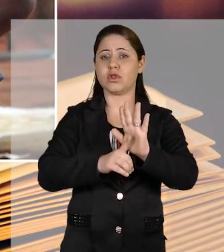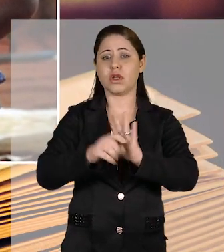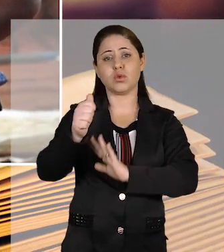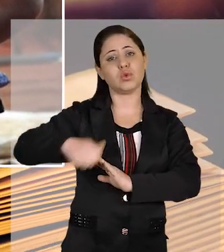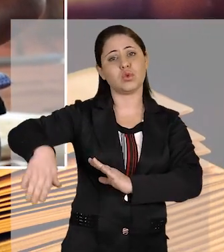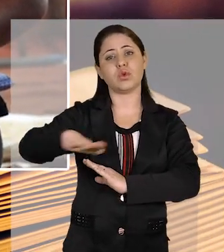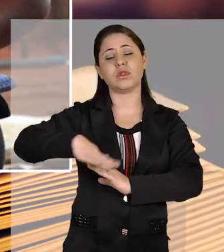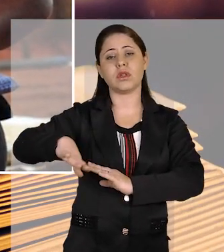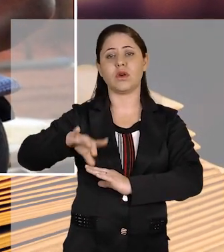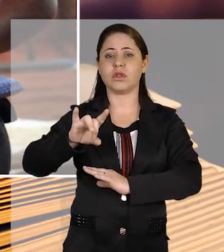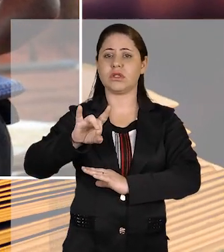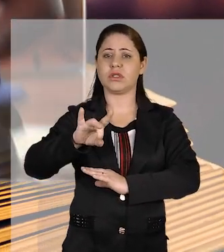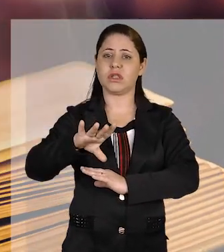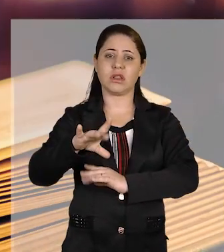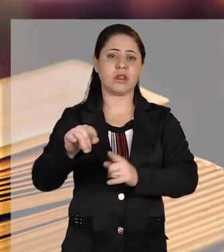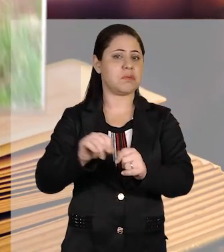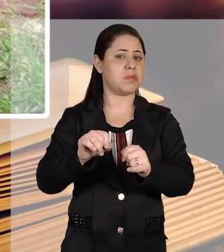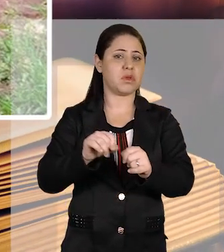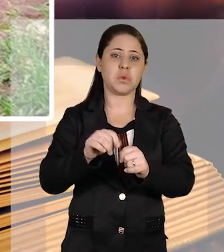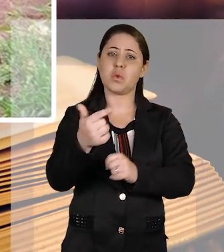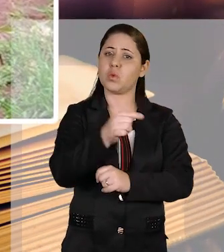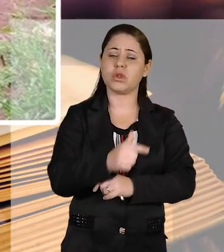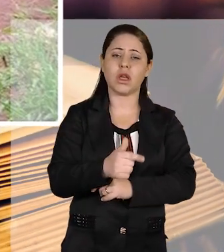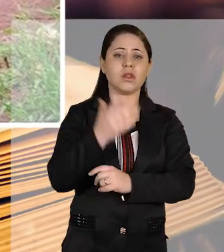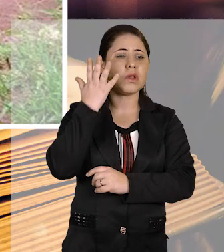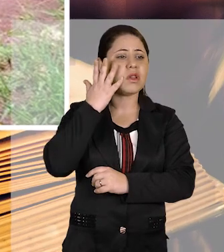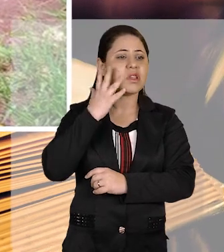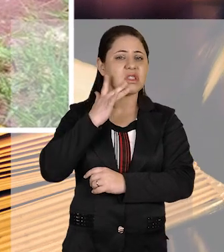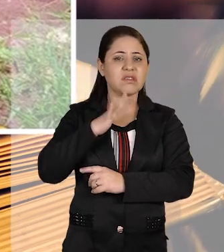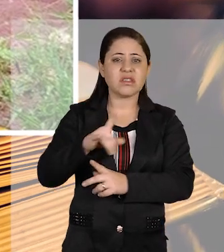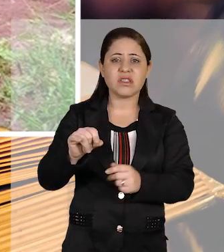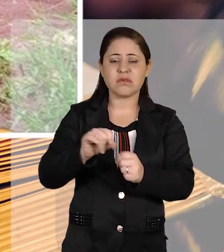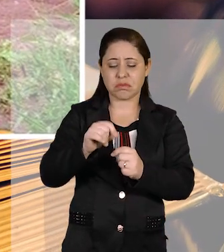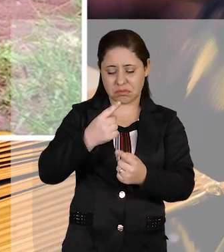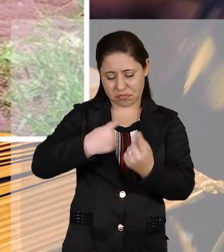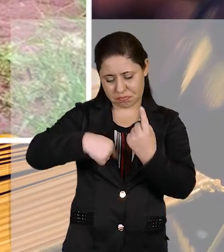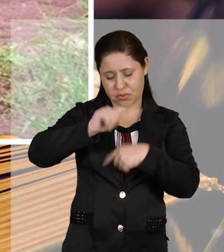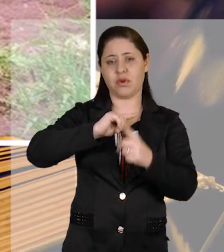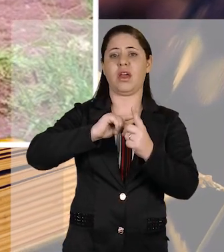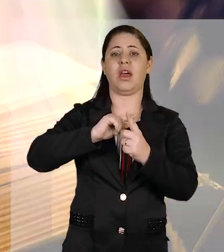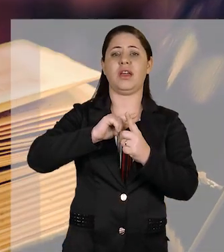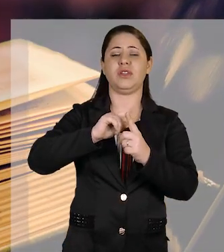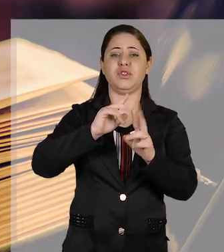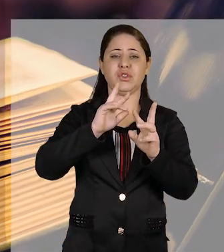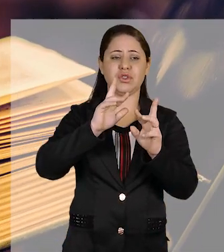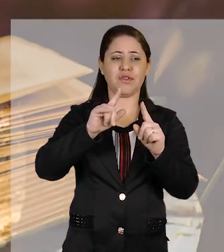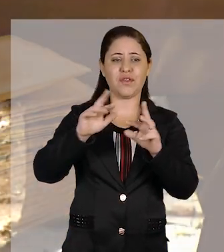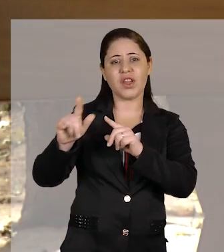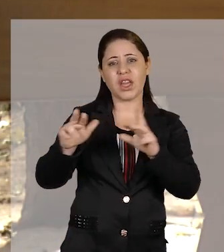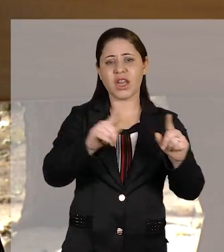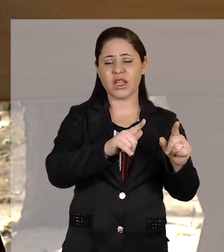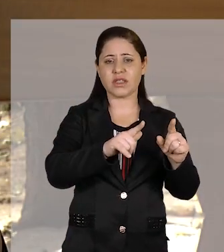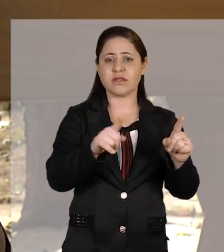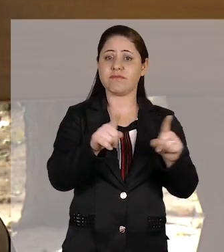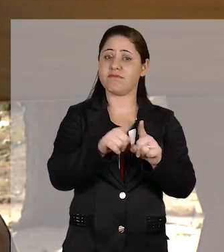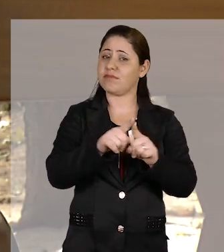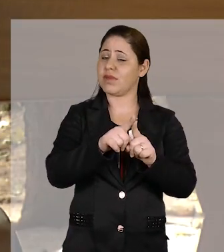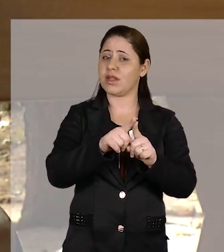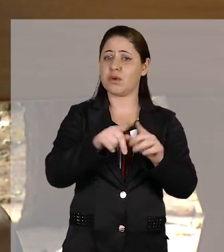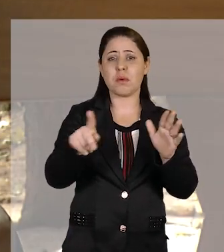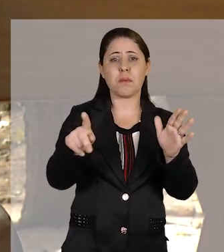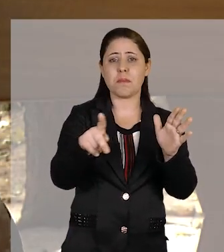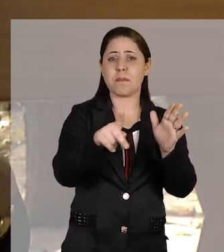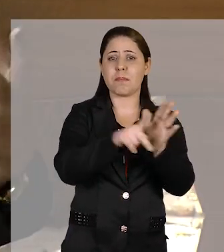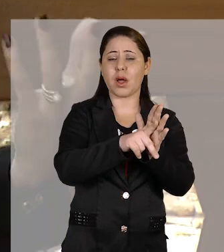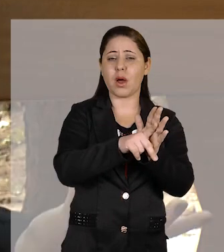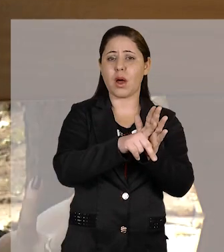direitos sociais, que não são garantidos na infância e que acabam gerando uma desigualdade e também o